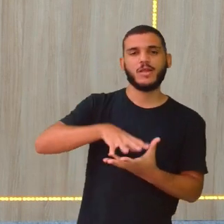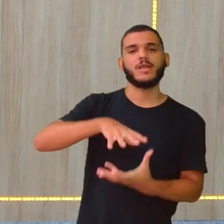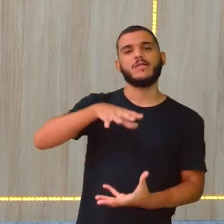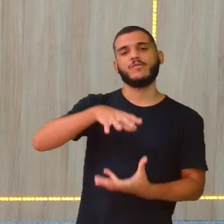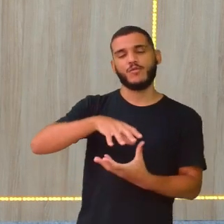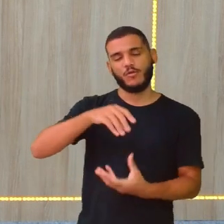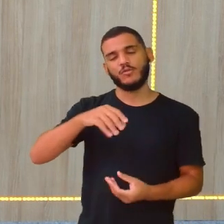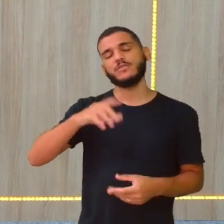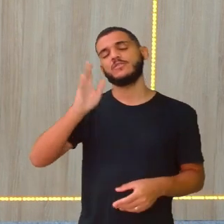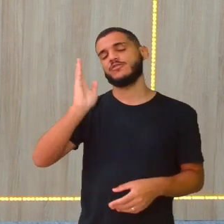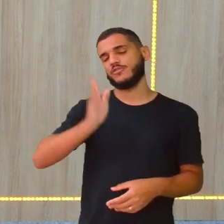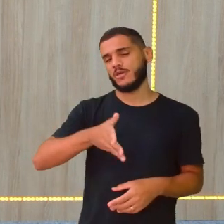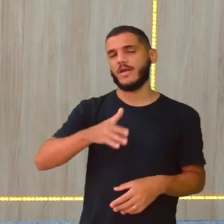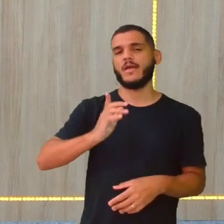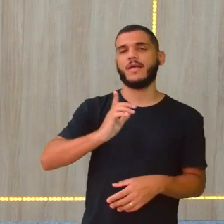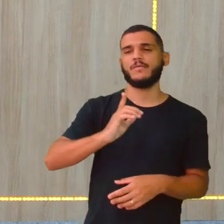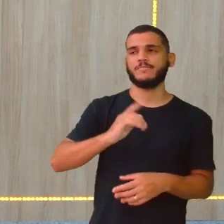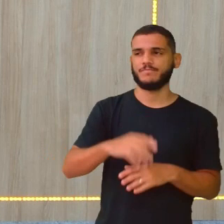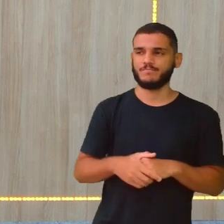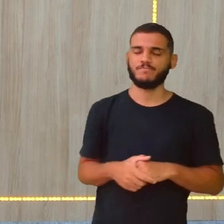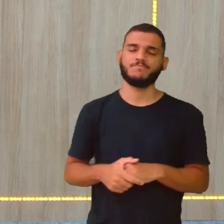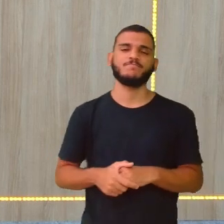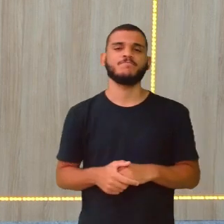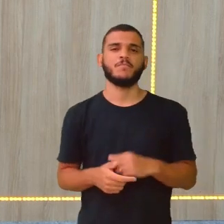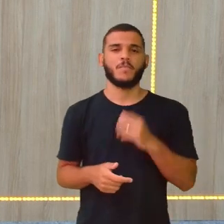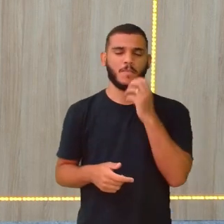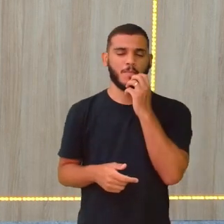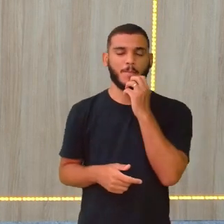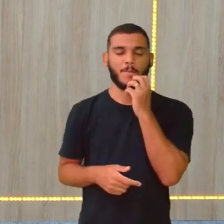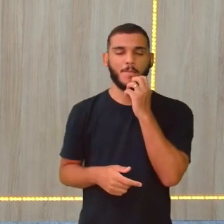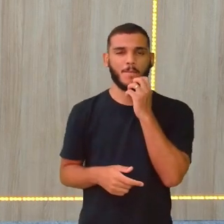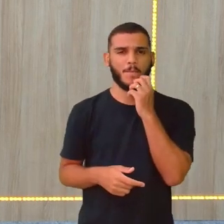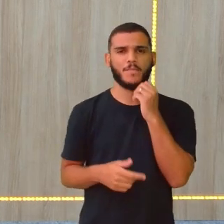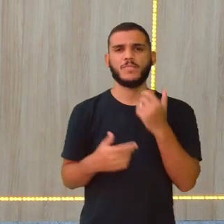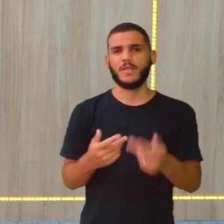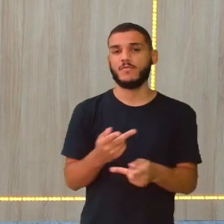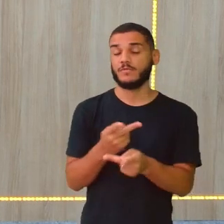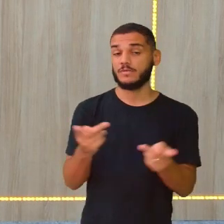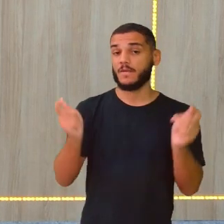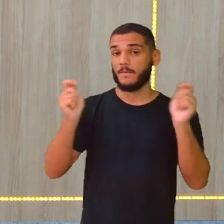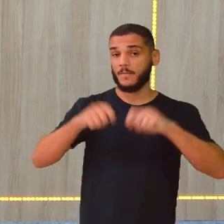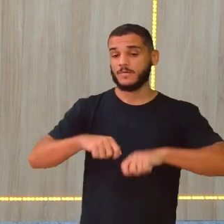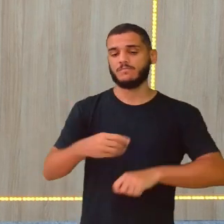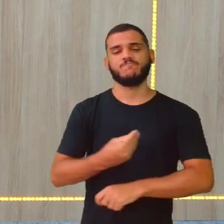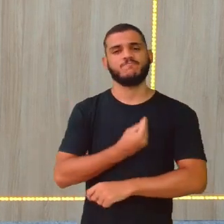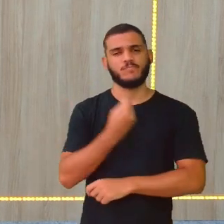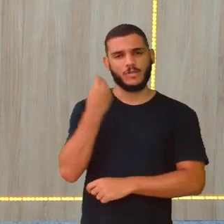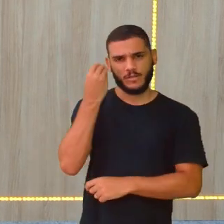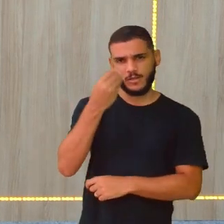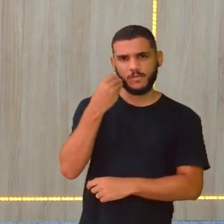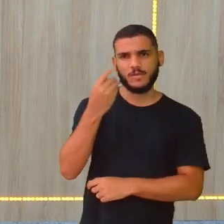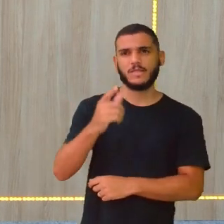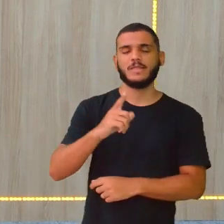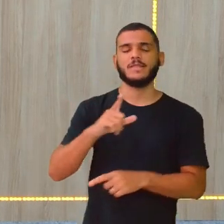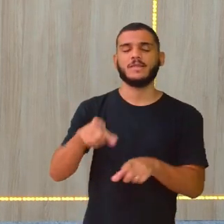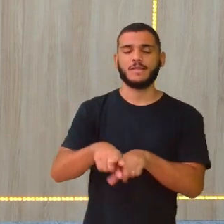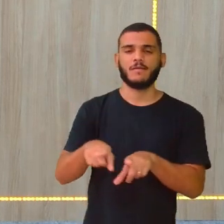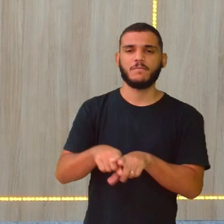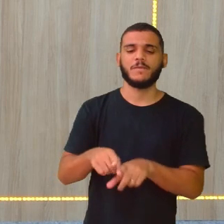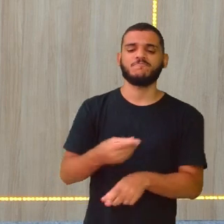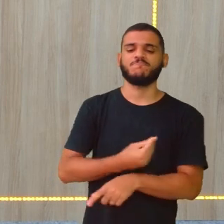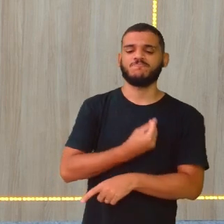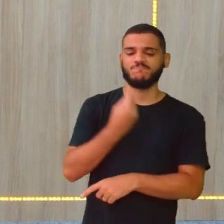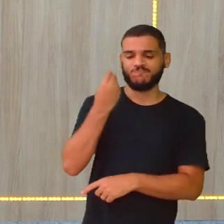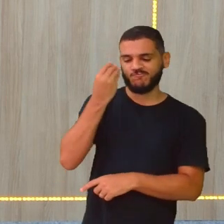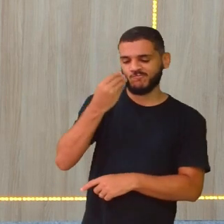do que os pais dos nossos alunos, você pode vivenciar e marcar a sua vida e marcar